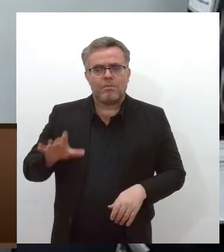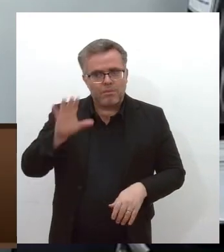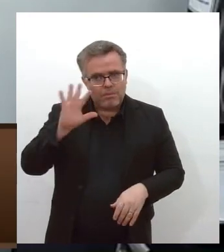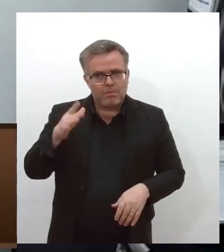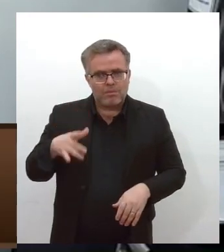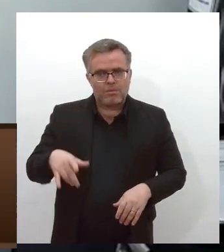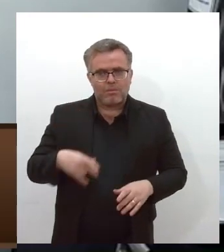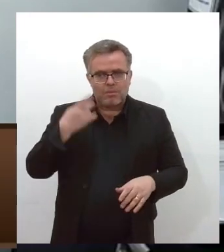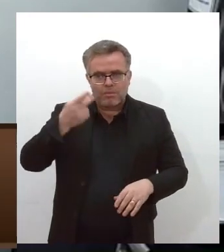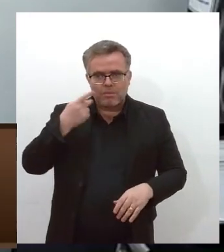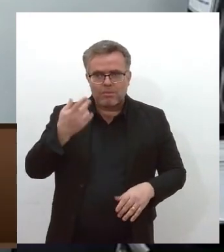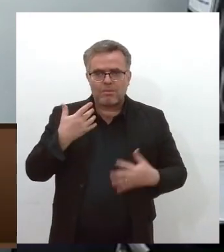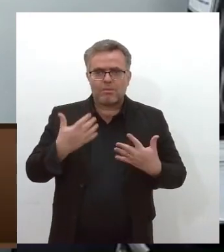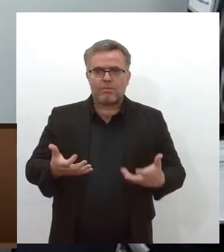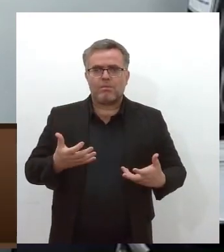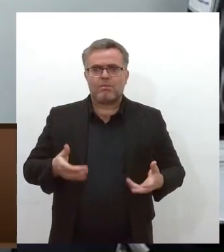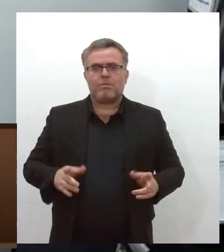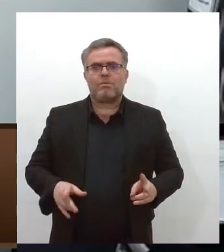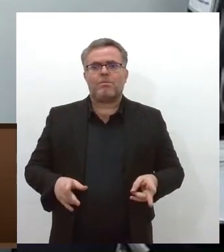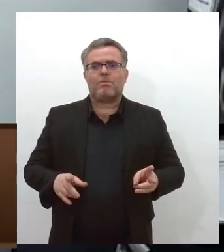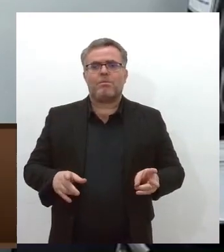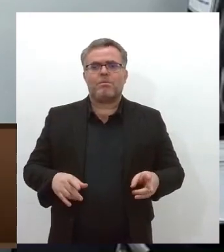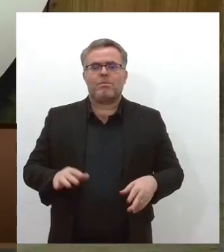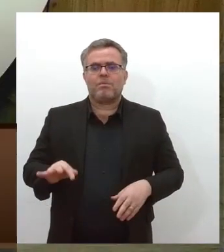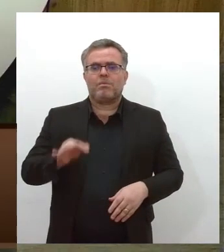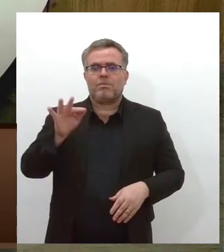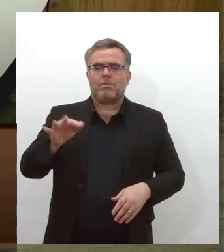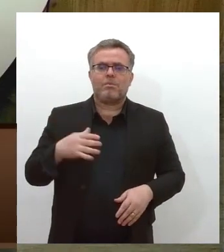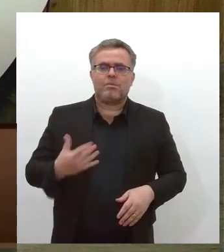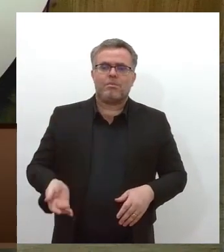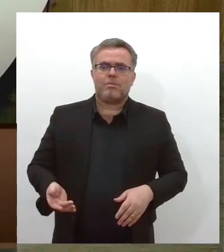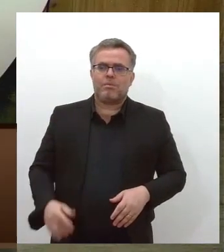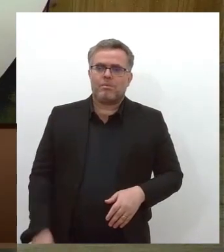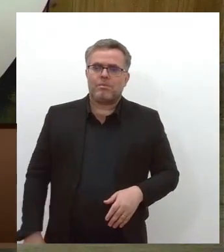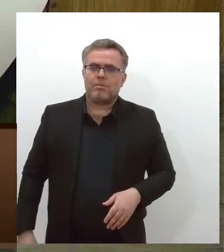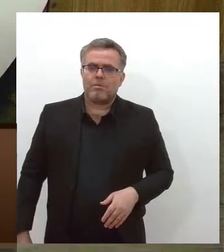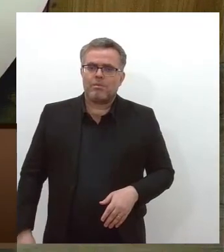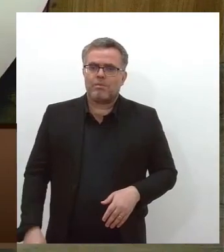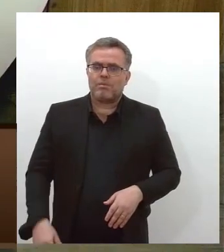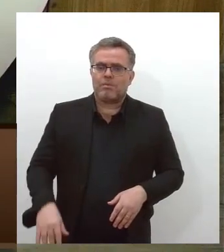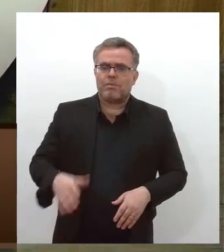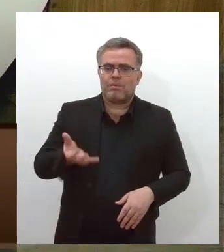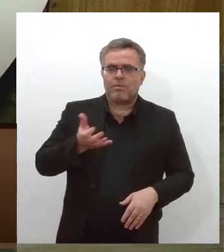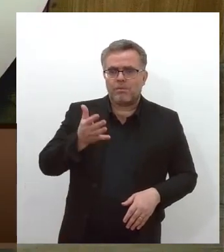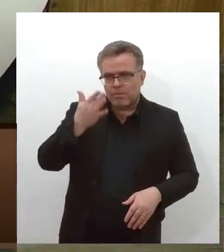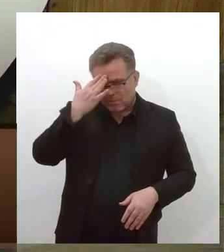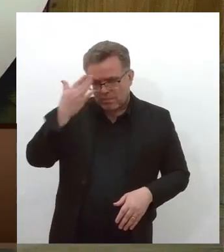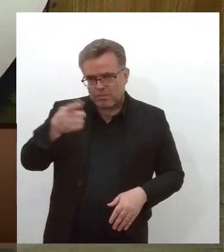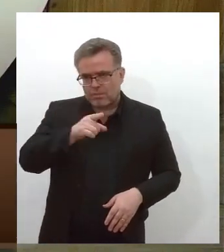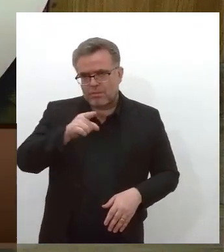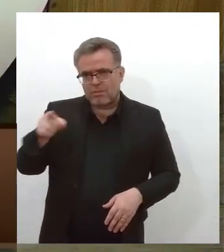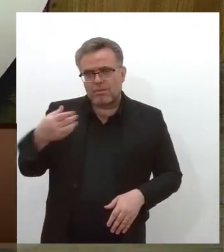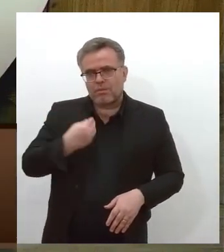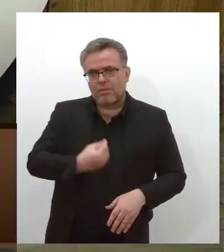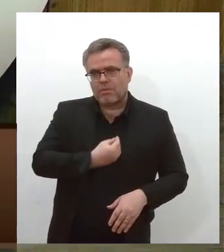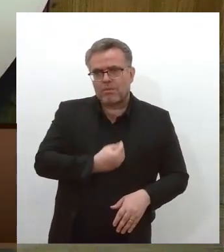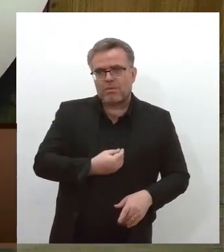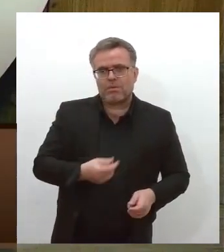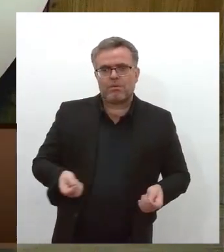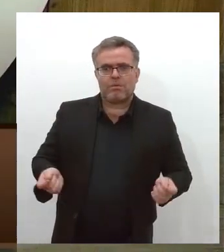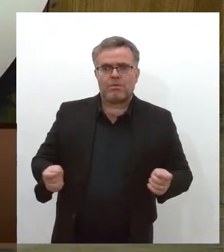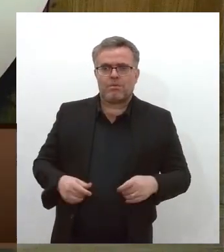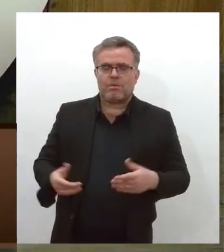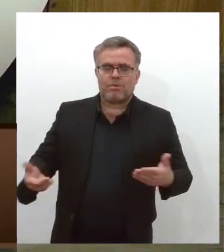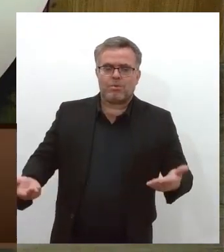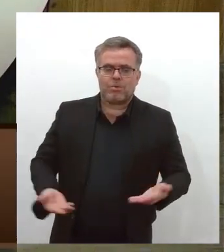pretendem para o seu futuro. Doutor Valdir, a gente quer agradecer demais a participação aqui no programa Além da Pauta, contribuiu